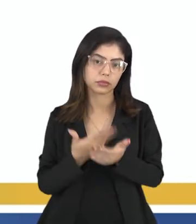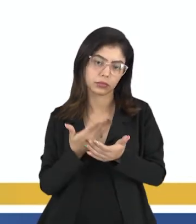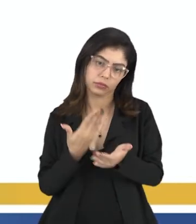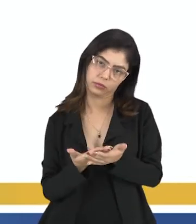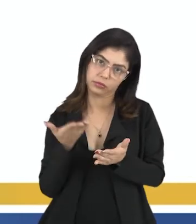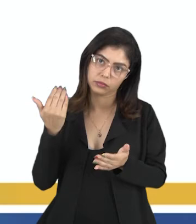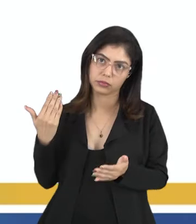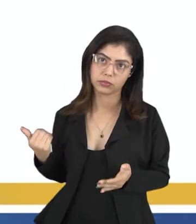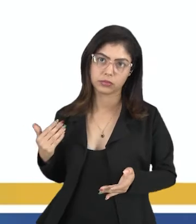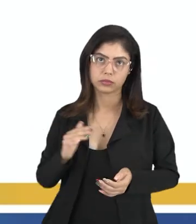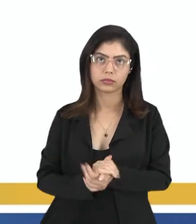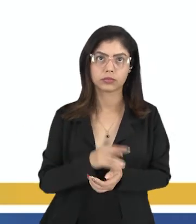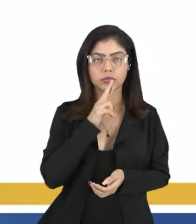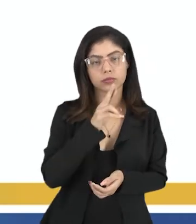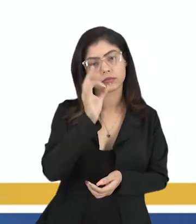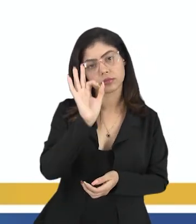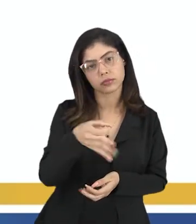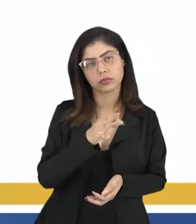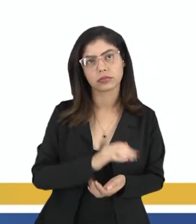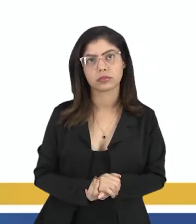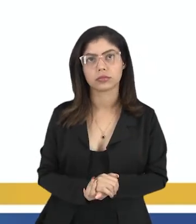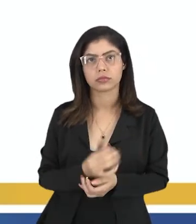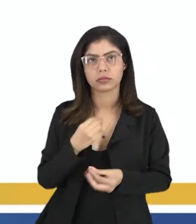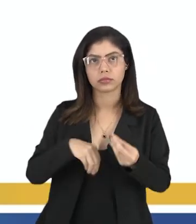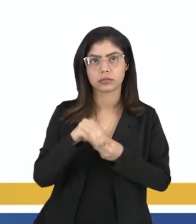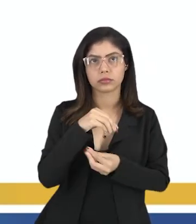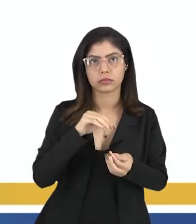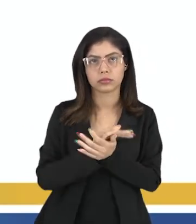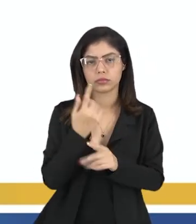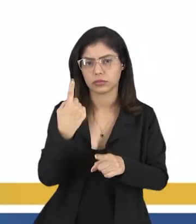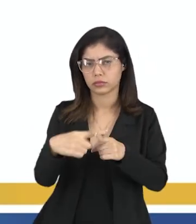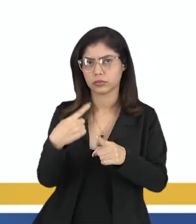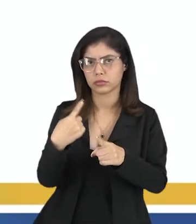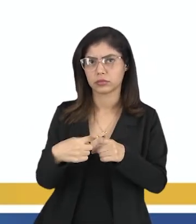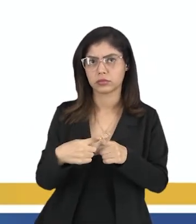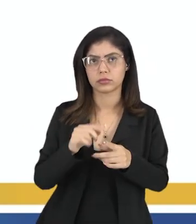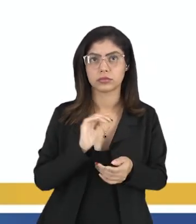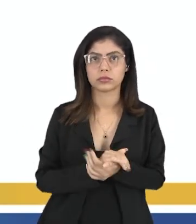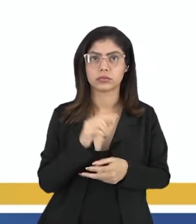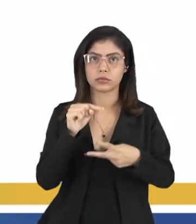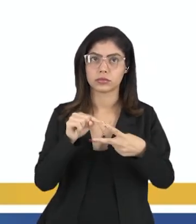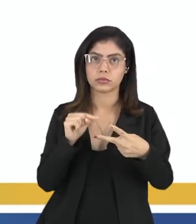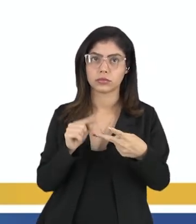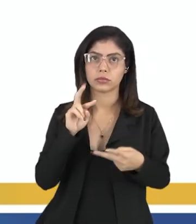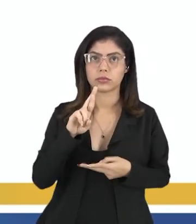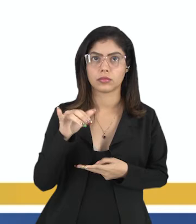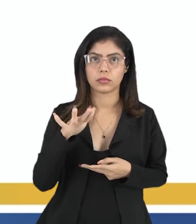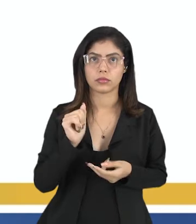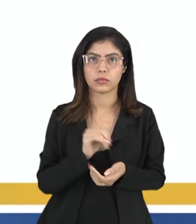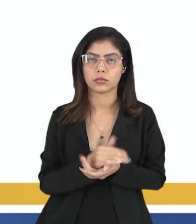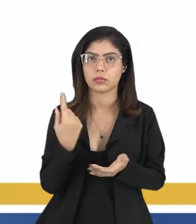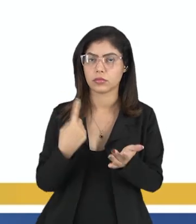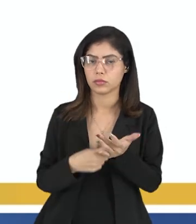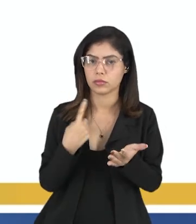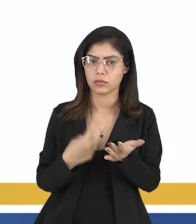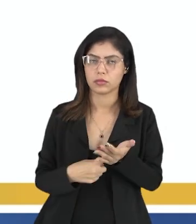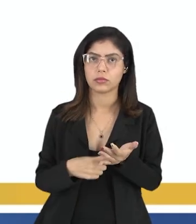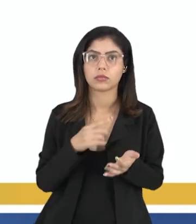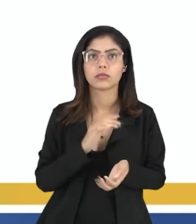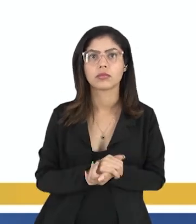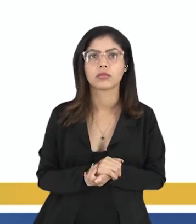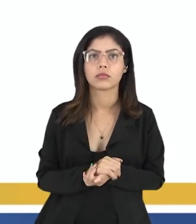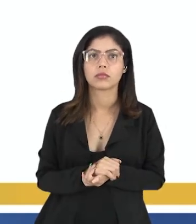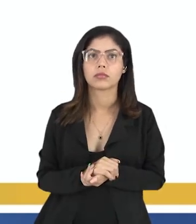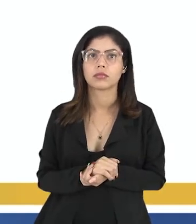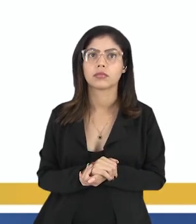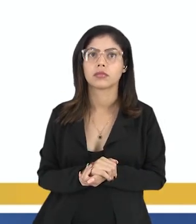anterior. Então, a resposta correta é uma reação de síntese, porque os dois reagentes, as duas